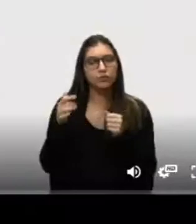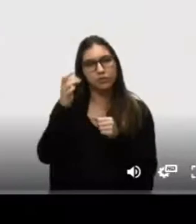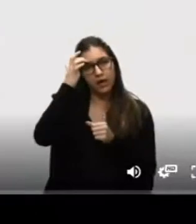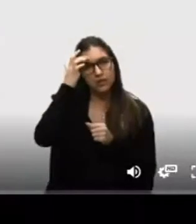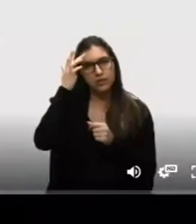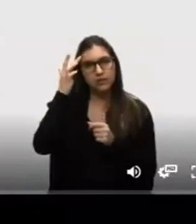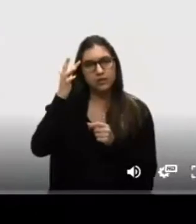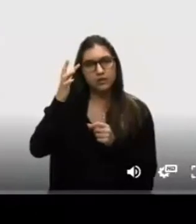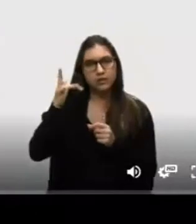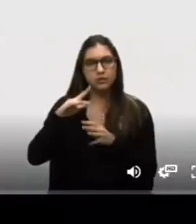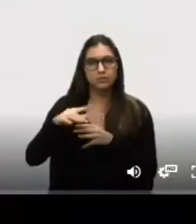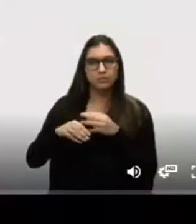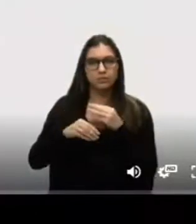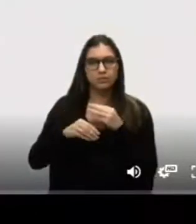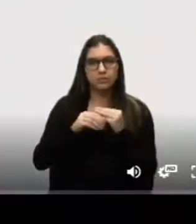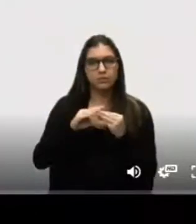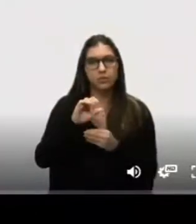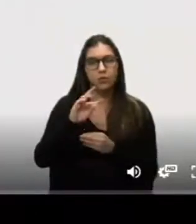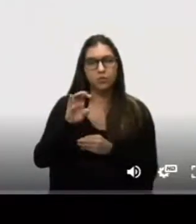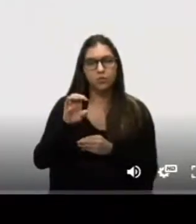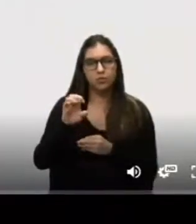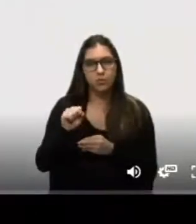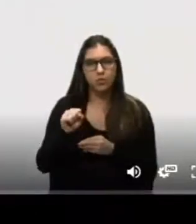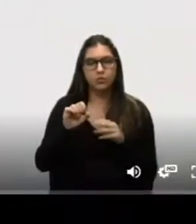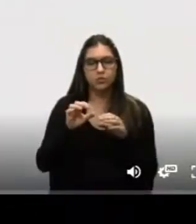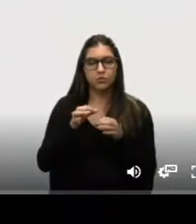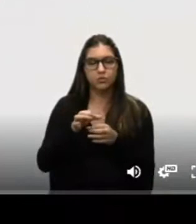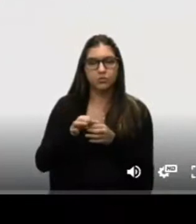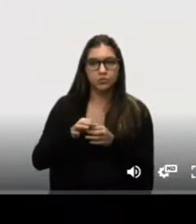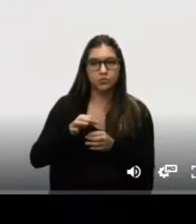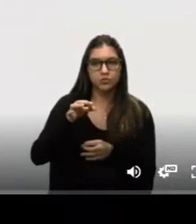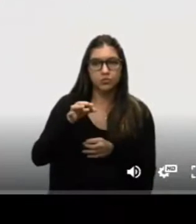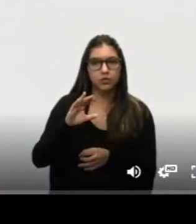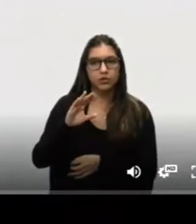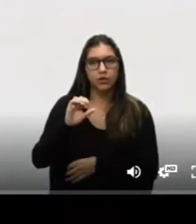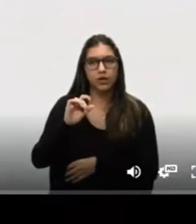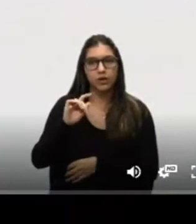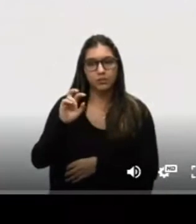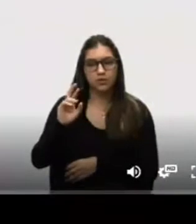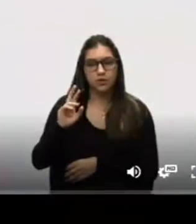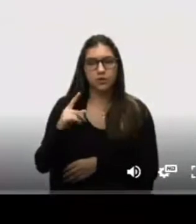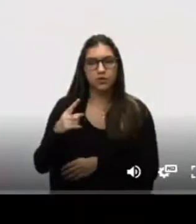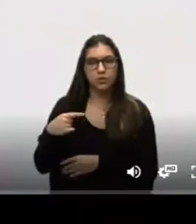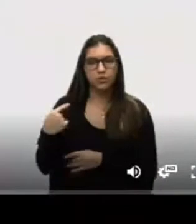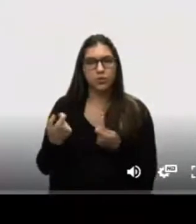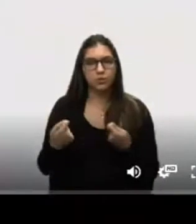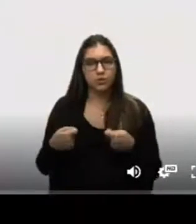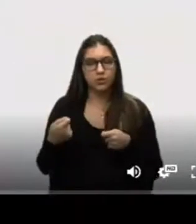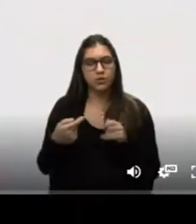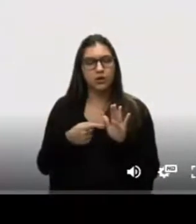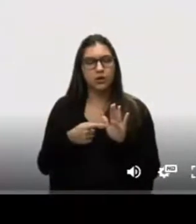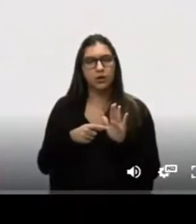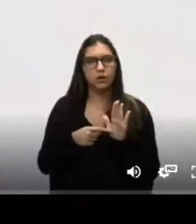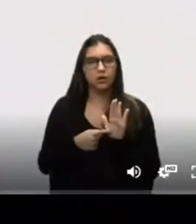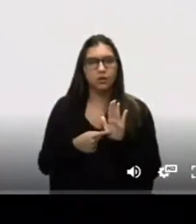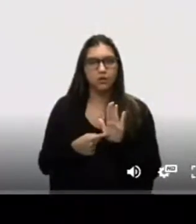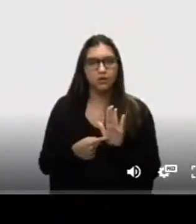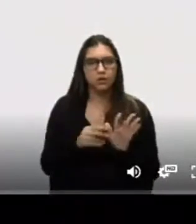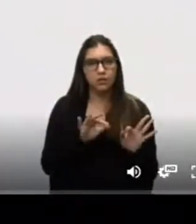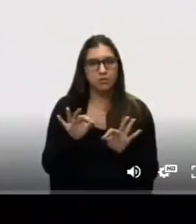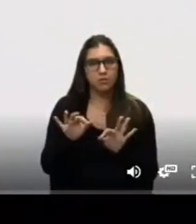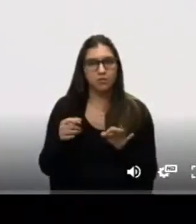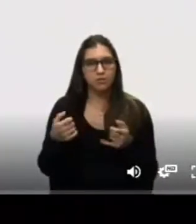então, a adição desses compostos no tubo capilar. Nós vamos preparar, então, a amostra para determinação do ponto de